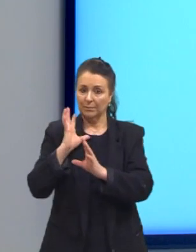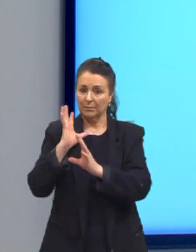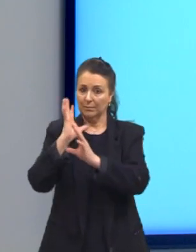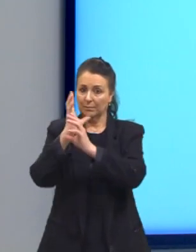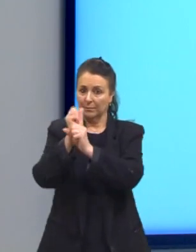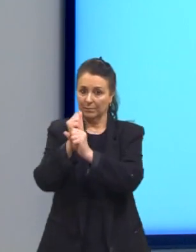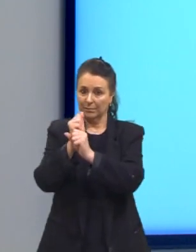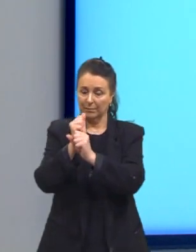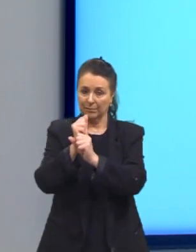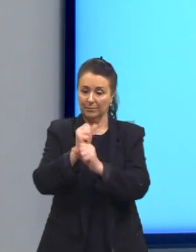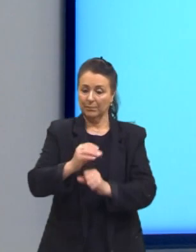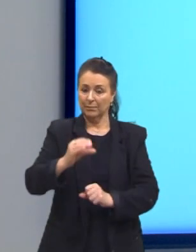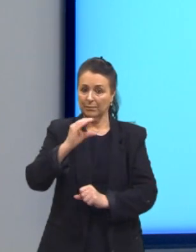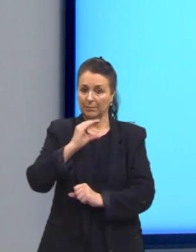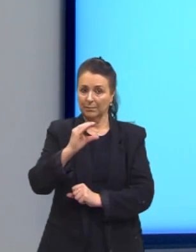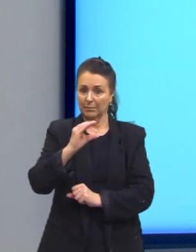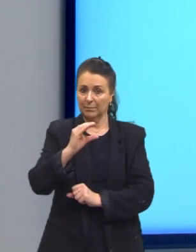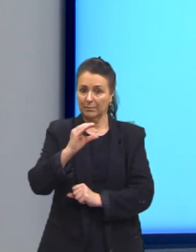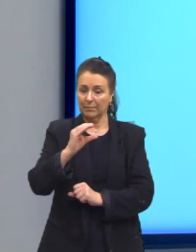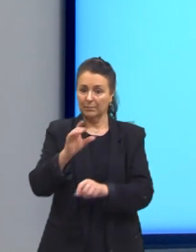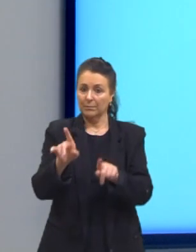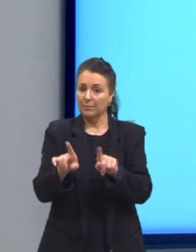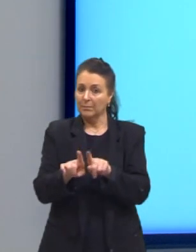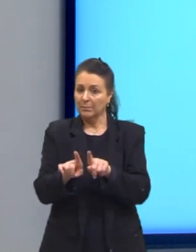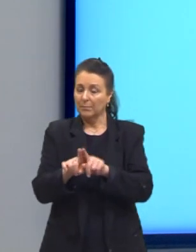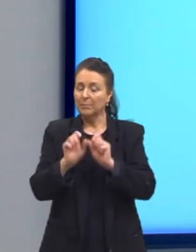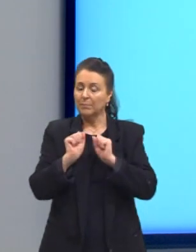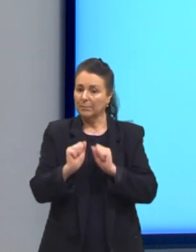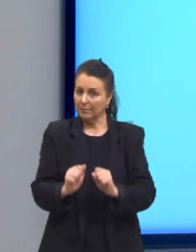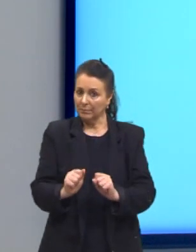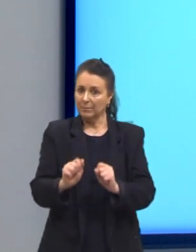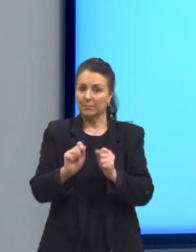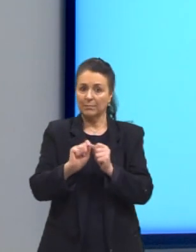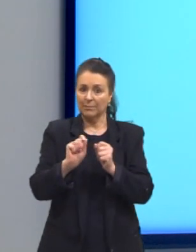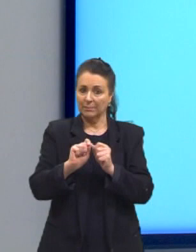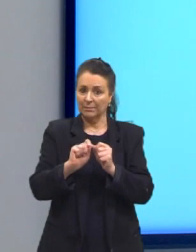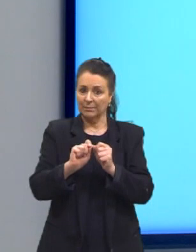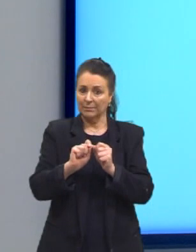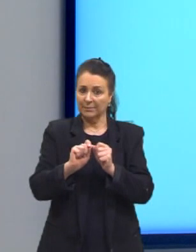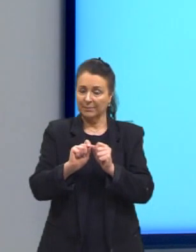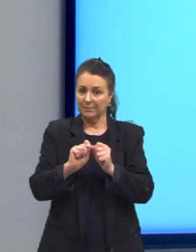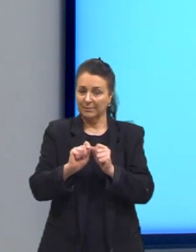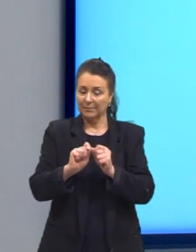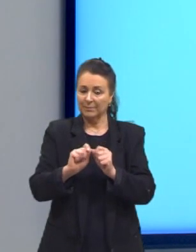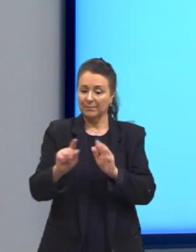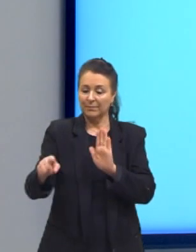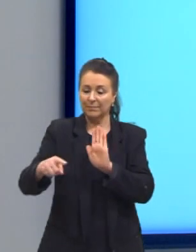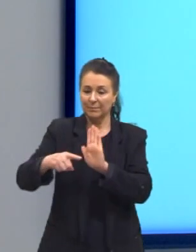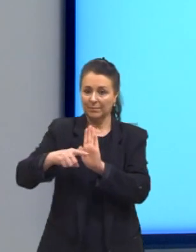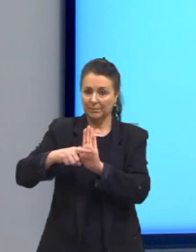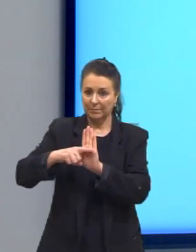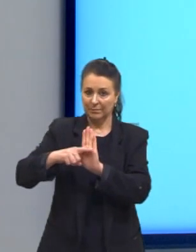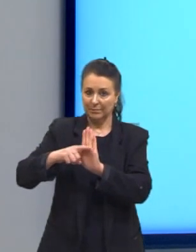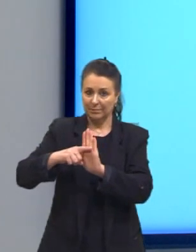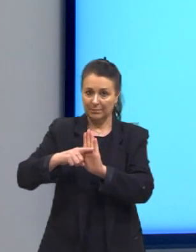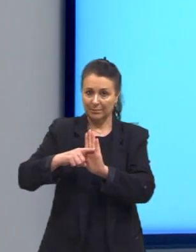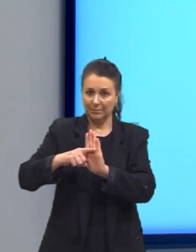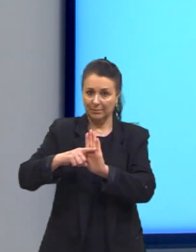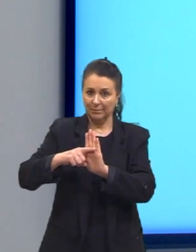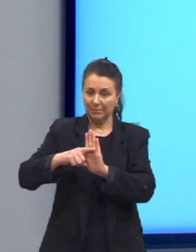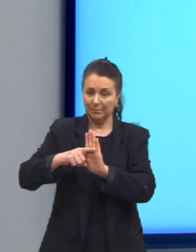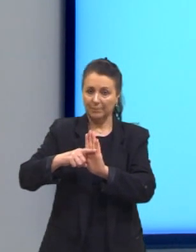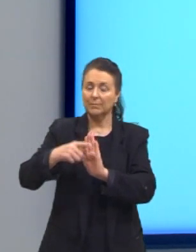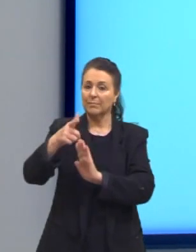Matriz o mesmo nós poderíamos efetuar então para subtração de matrizes então